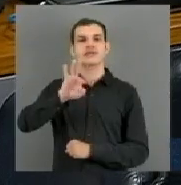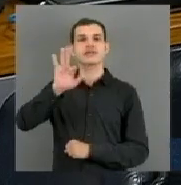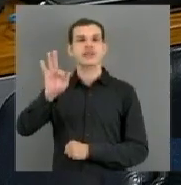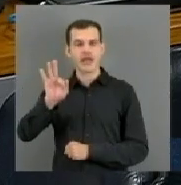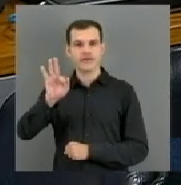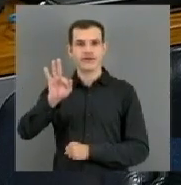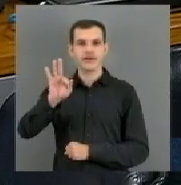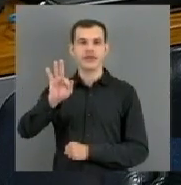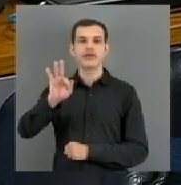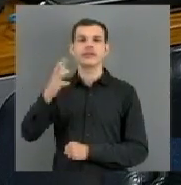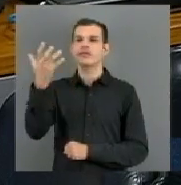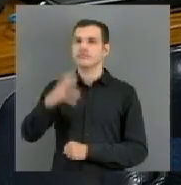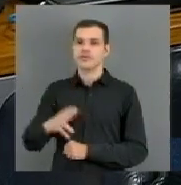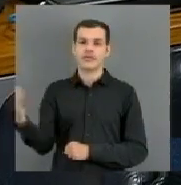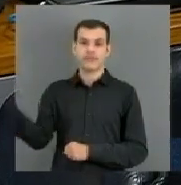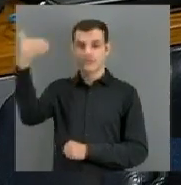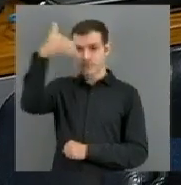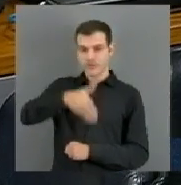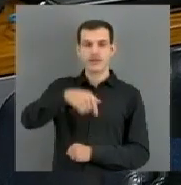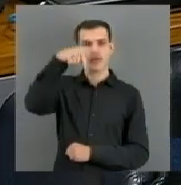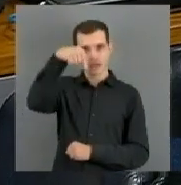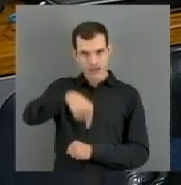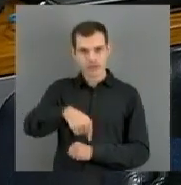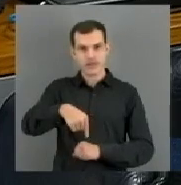dessa comissão parlamentar de inquérito,